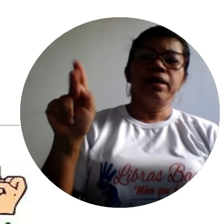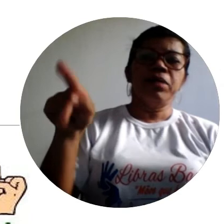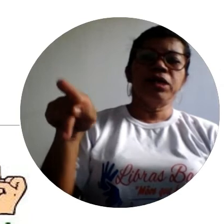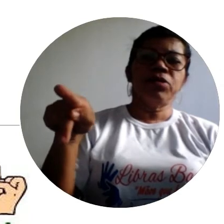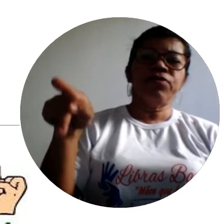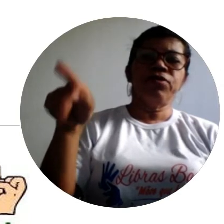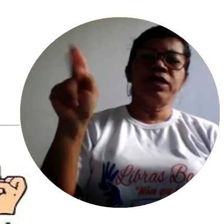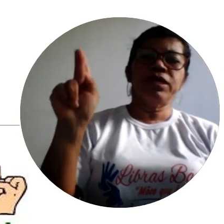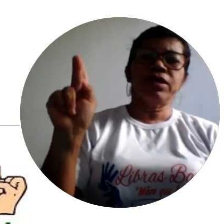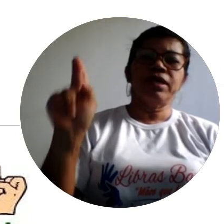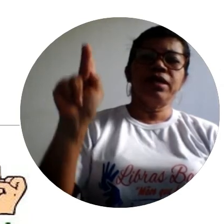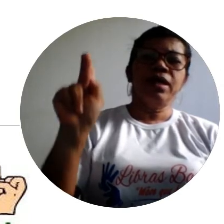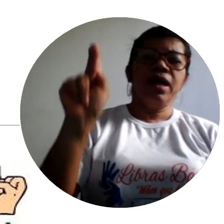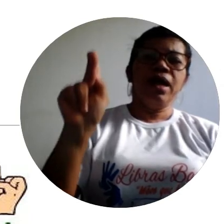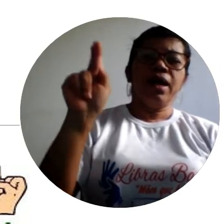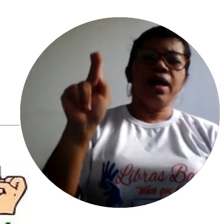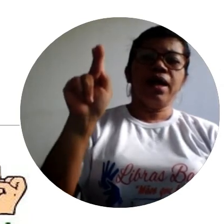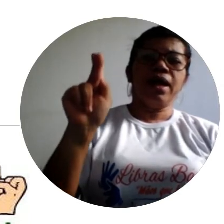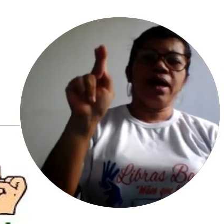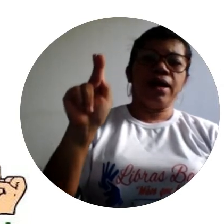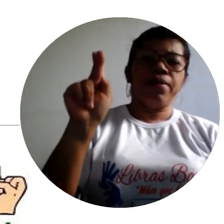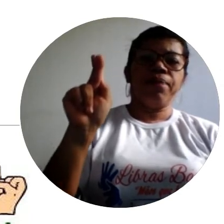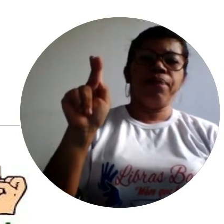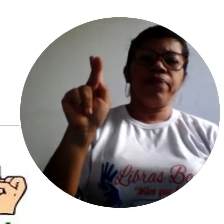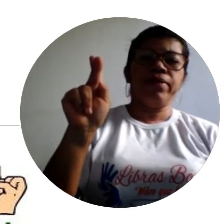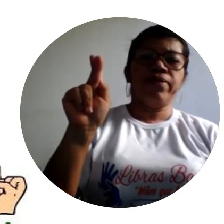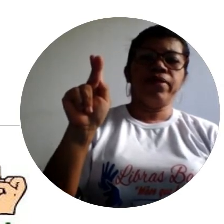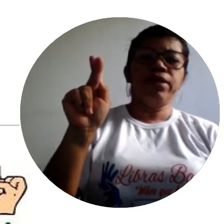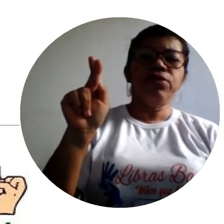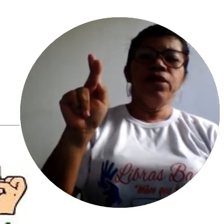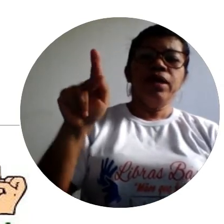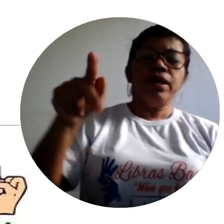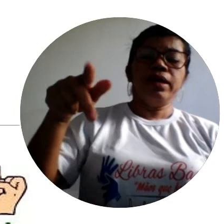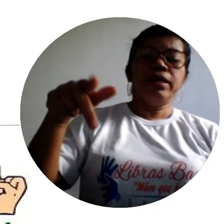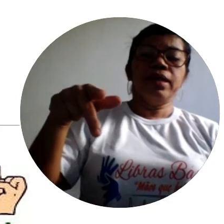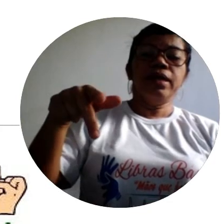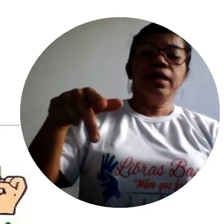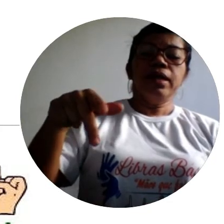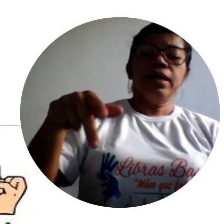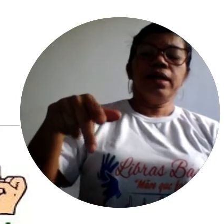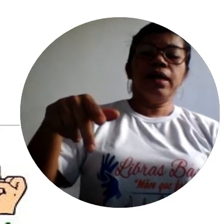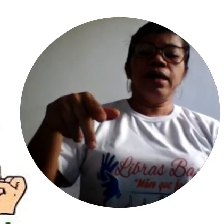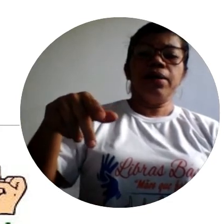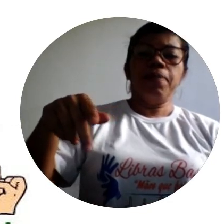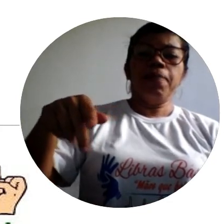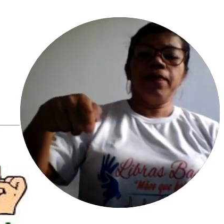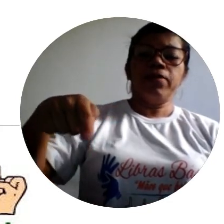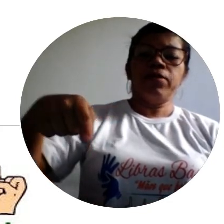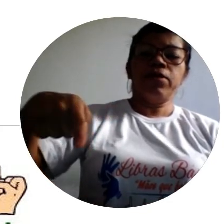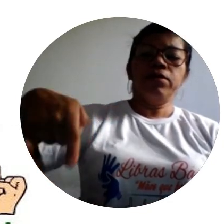P, mesma configuração da letra K, certo? Letra